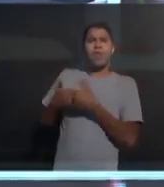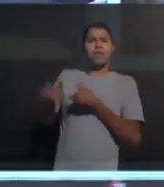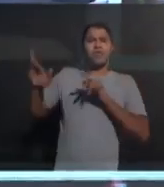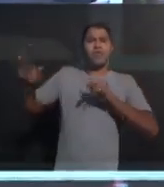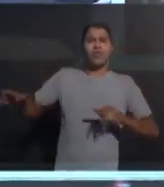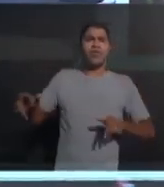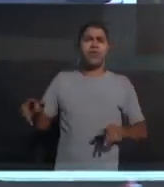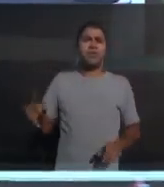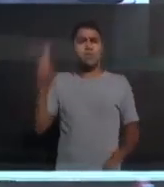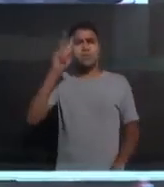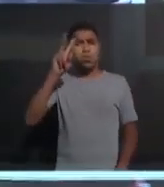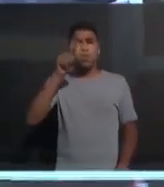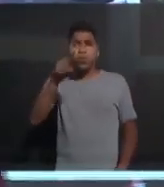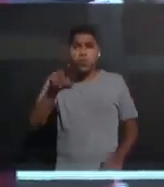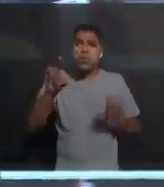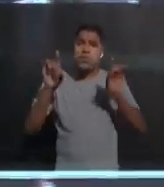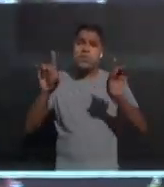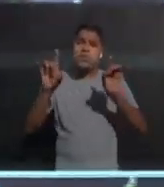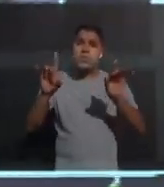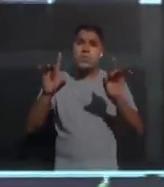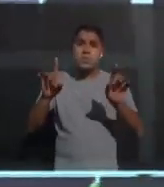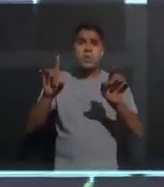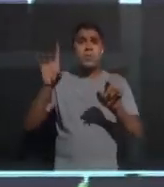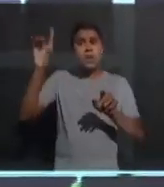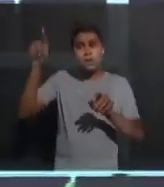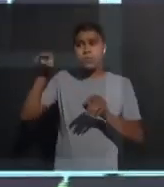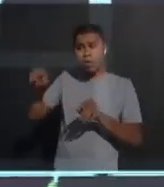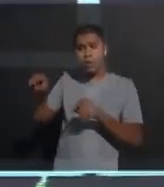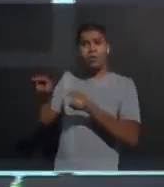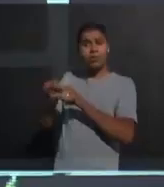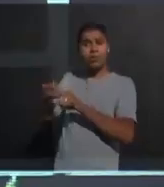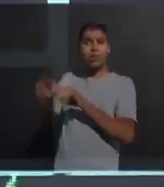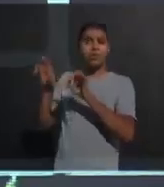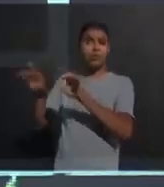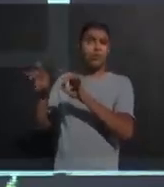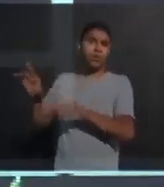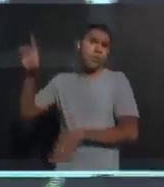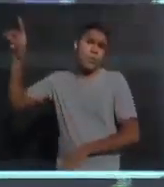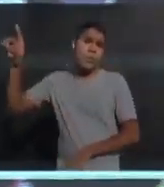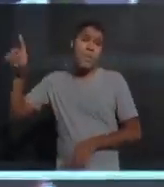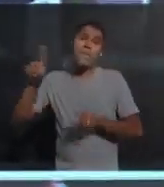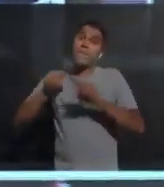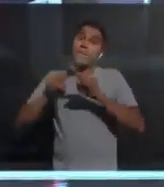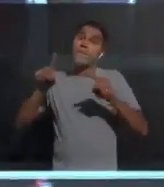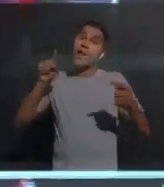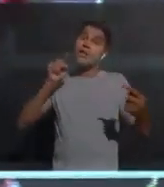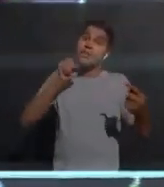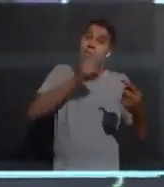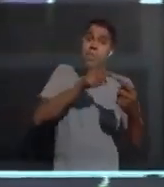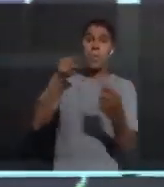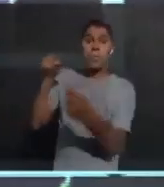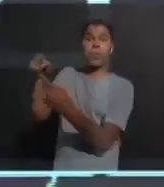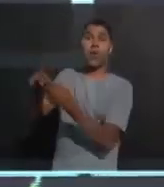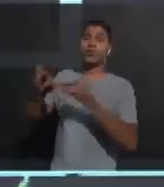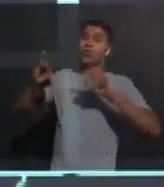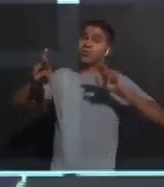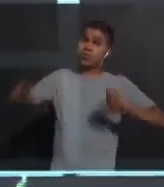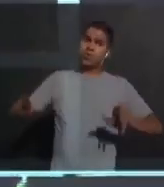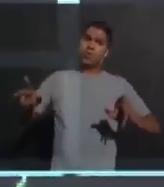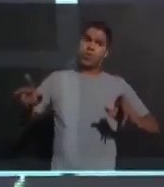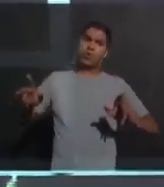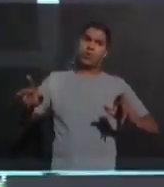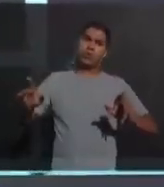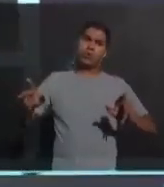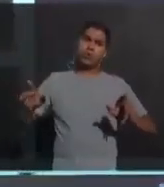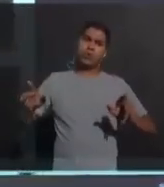especial pra deus assim como essa pessoa especial pra deus só que são propostos diferente cada um de vocês vão